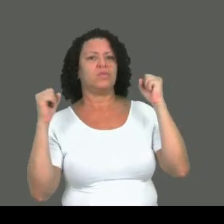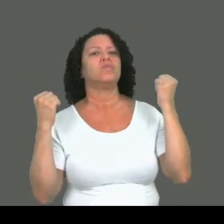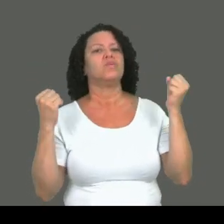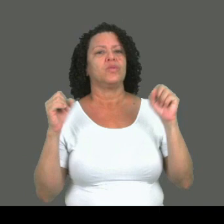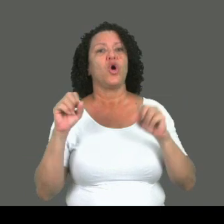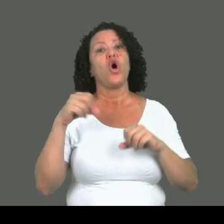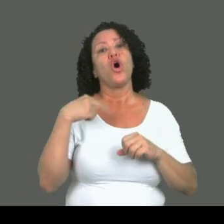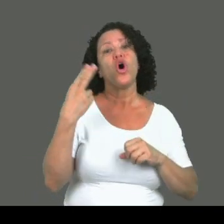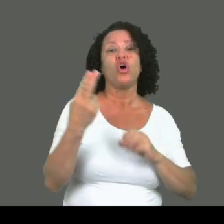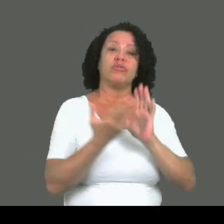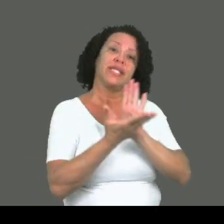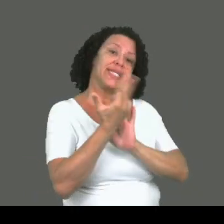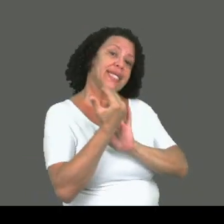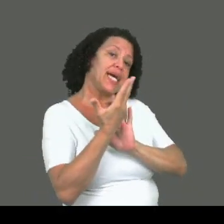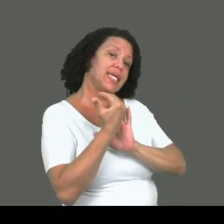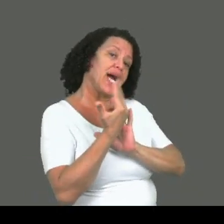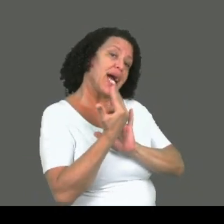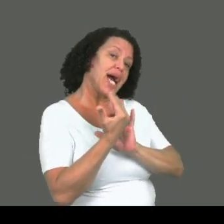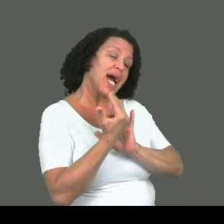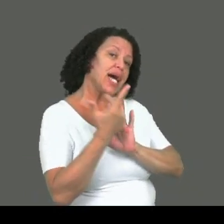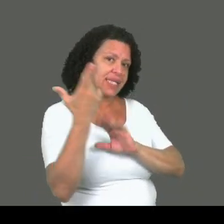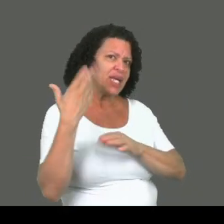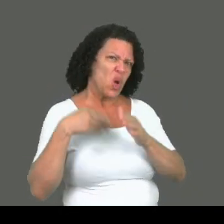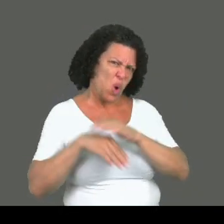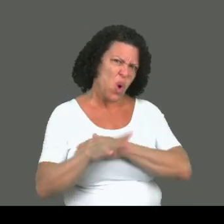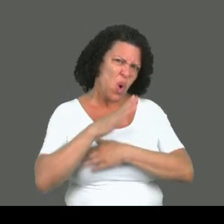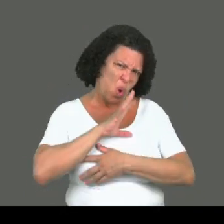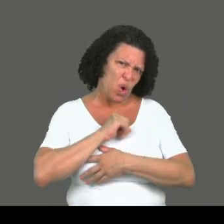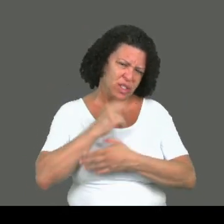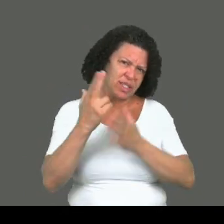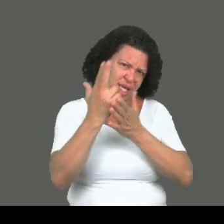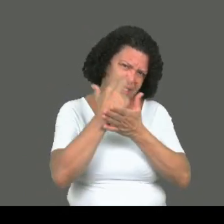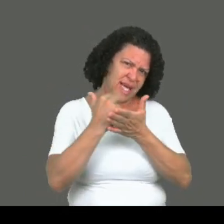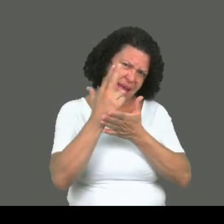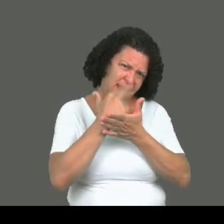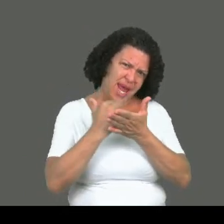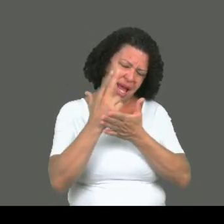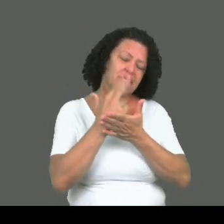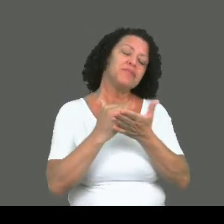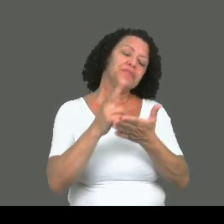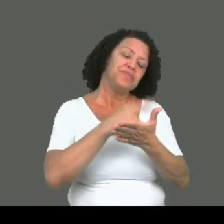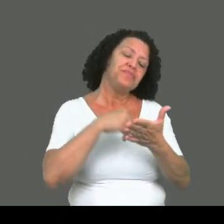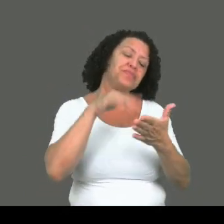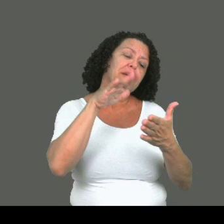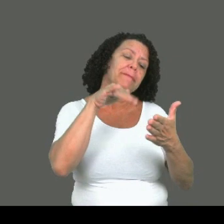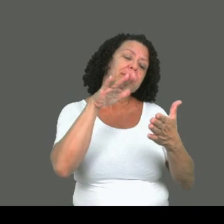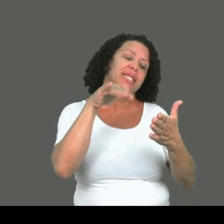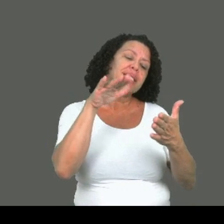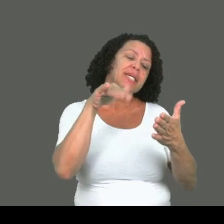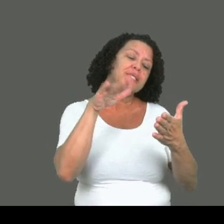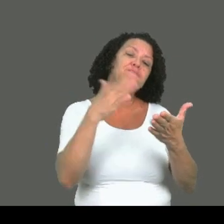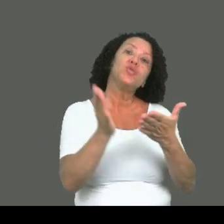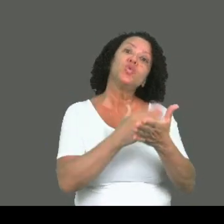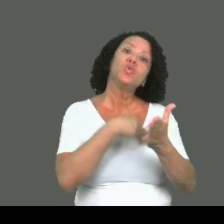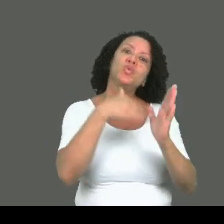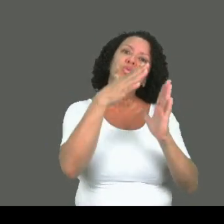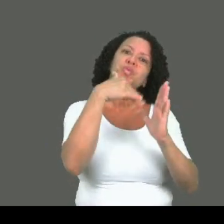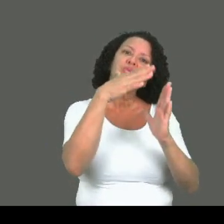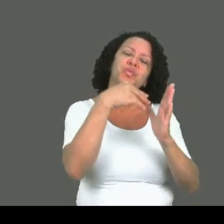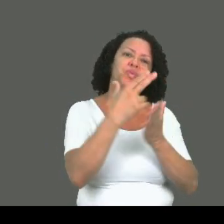como desenhar, quem tem dom de desenhar, pintar, existem aqueles livros próprios, né, que as pessoas